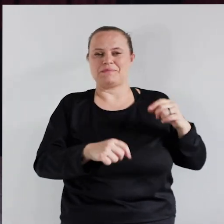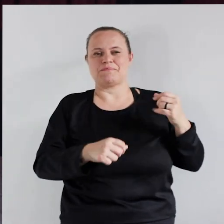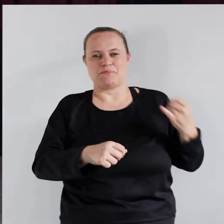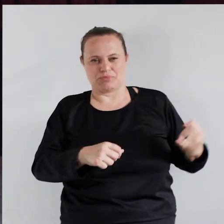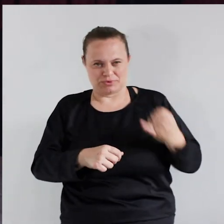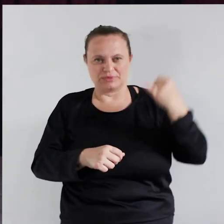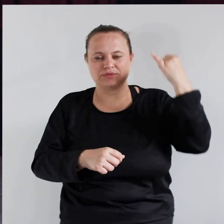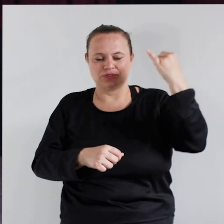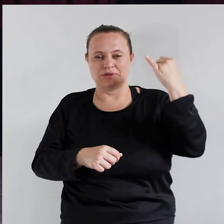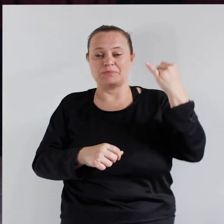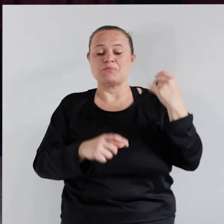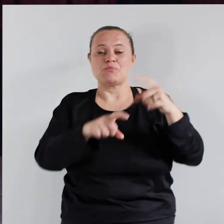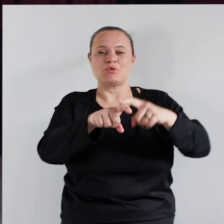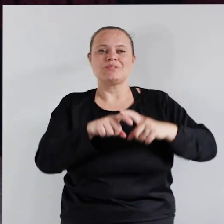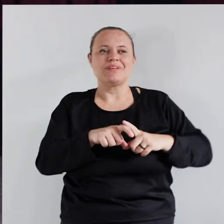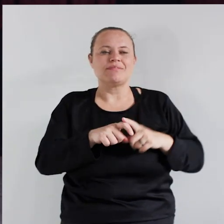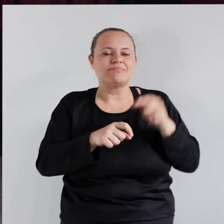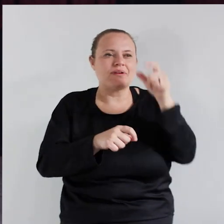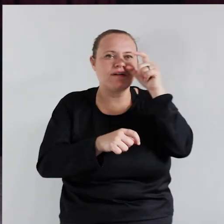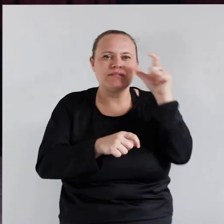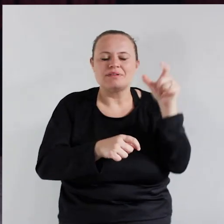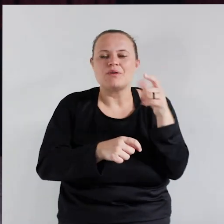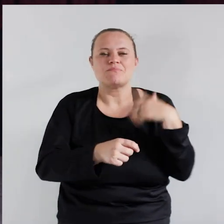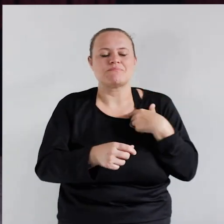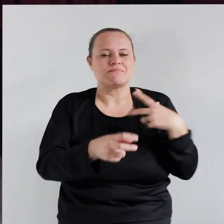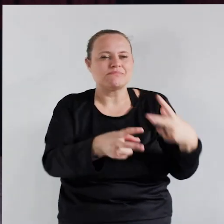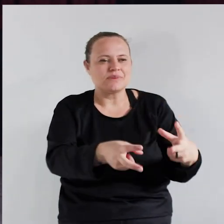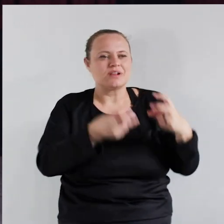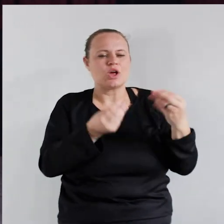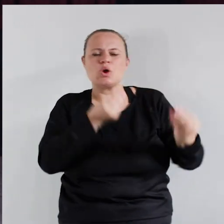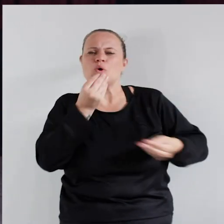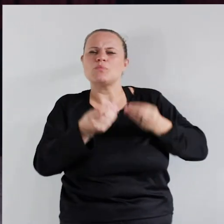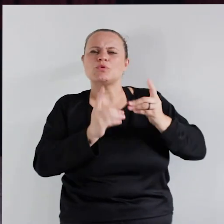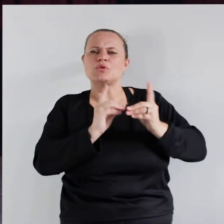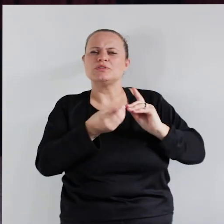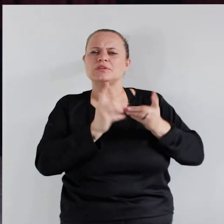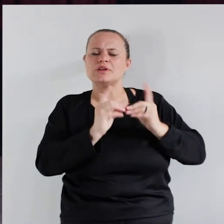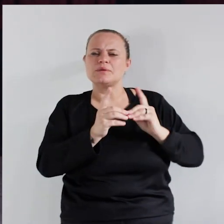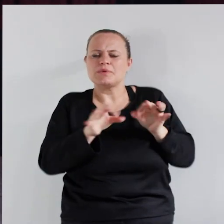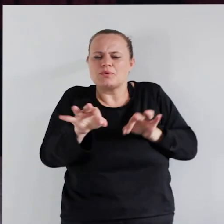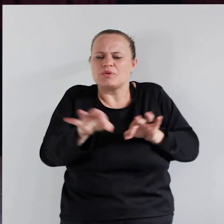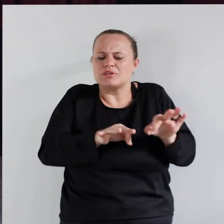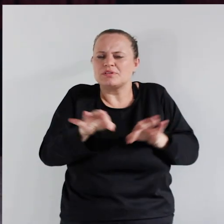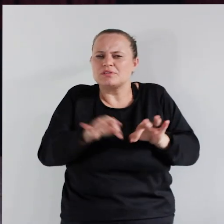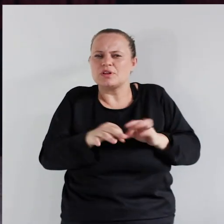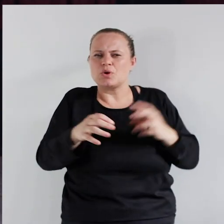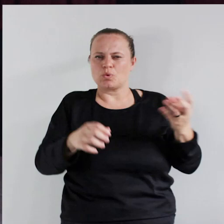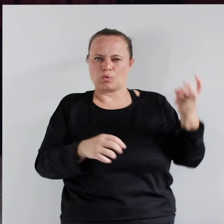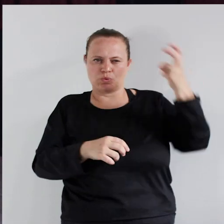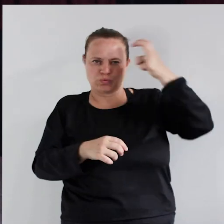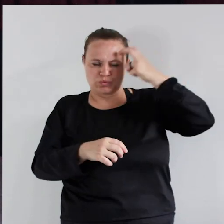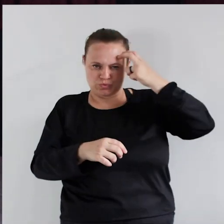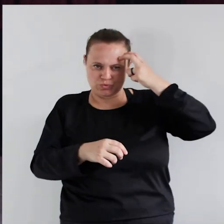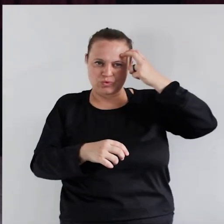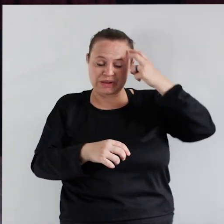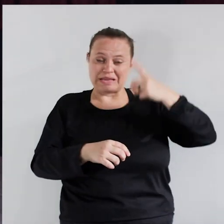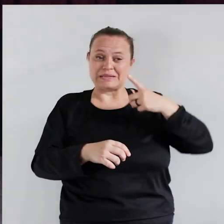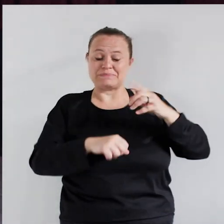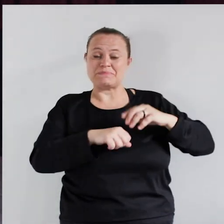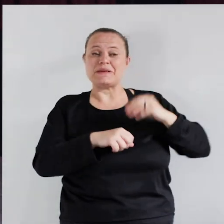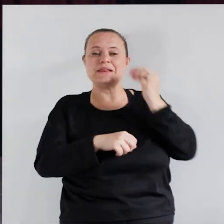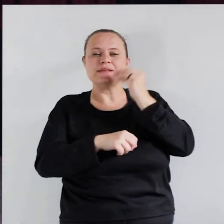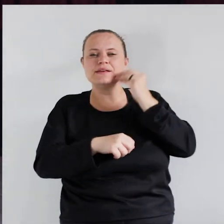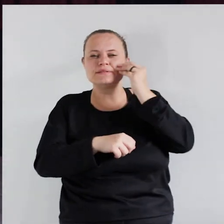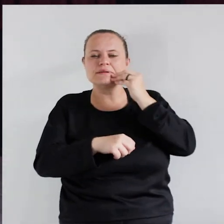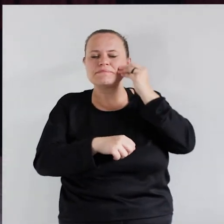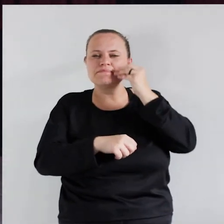políticas públicas. Isso é uma coisa que foi muito interessante perceber, que a dinâmica de uma organização cultural,